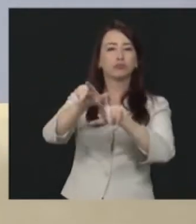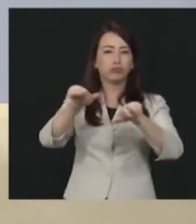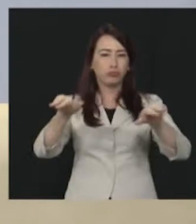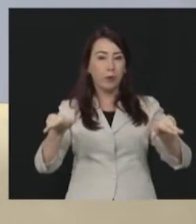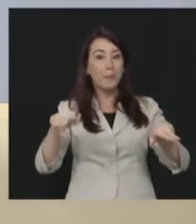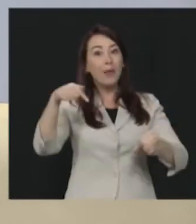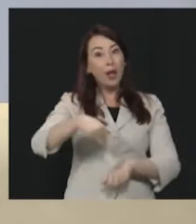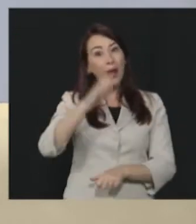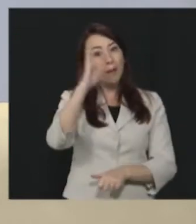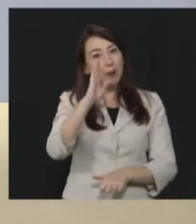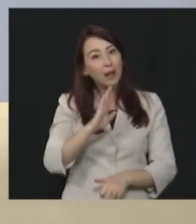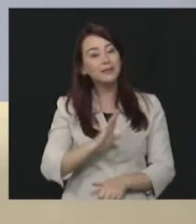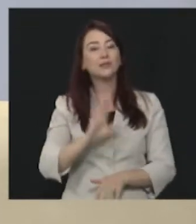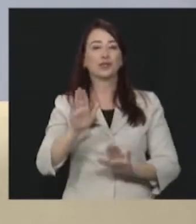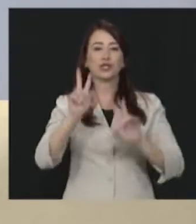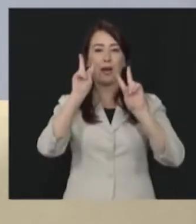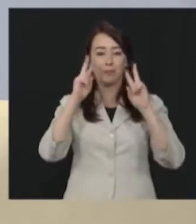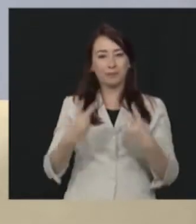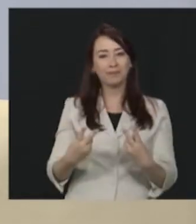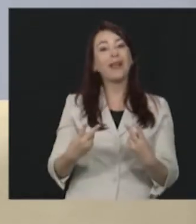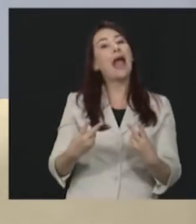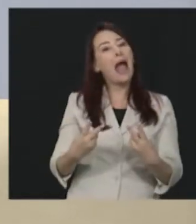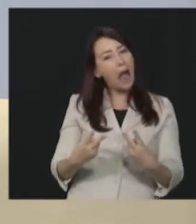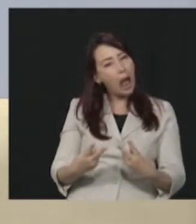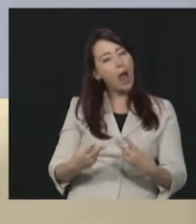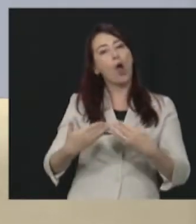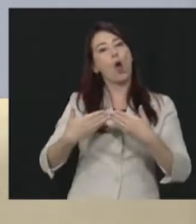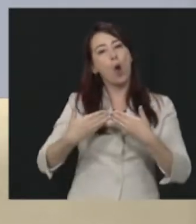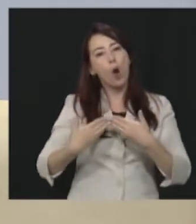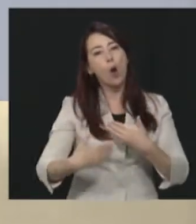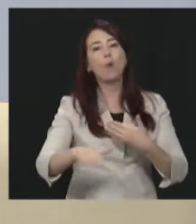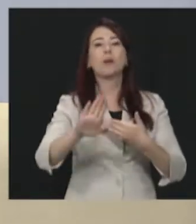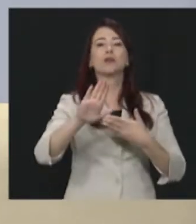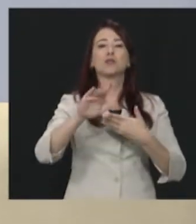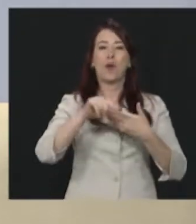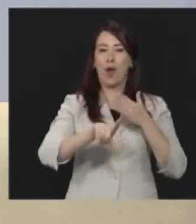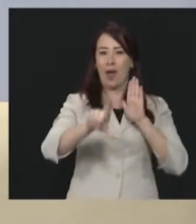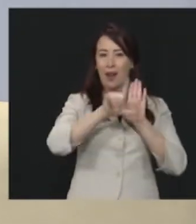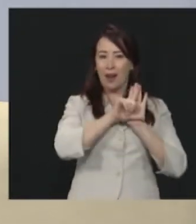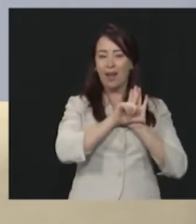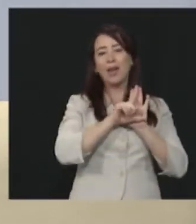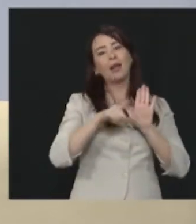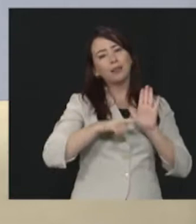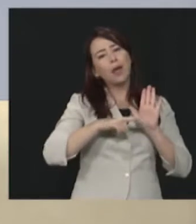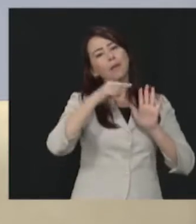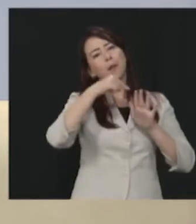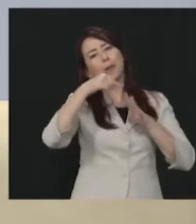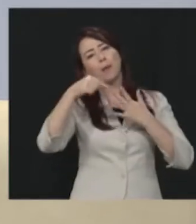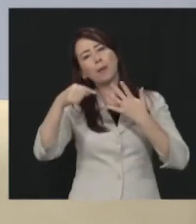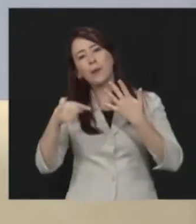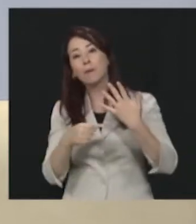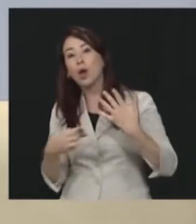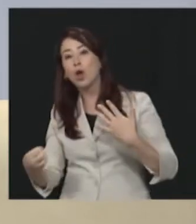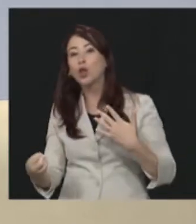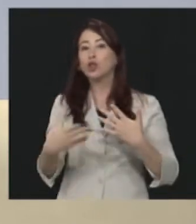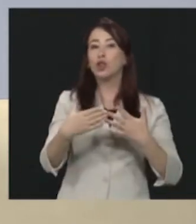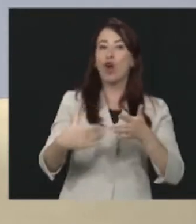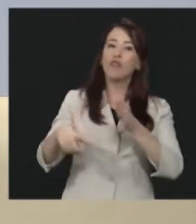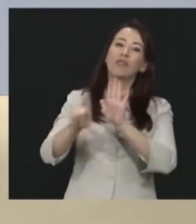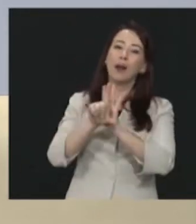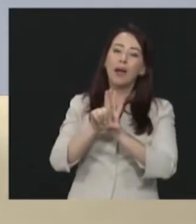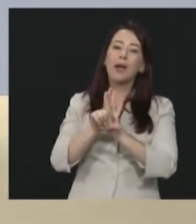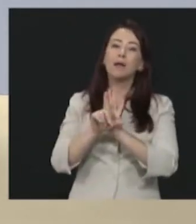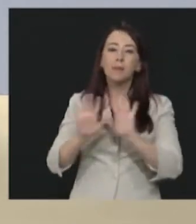oficializada. E derivou daí então um conjunto de medidas, de outras legislações que favorecem muito as pessoas